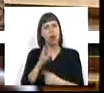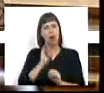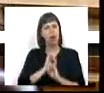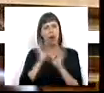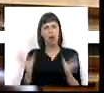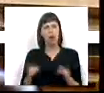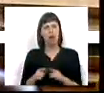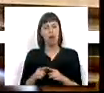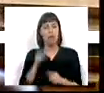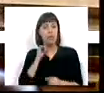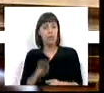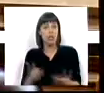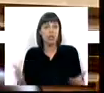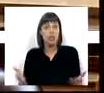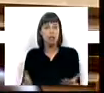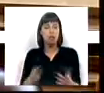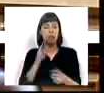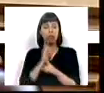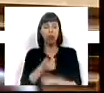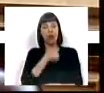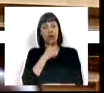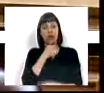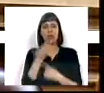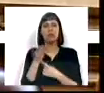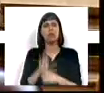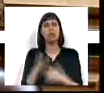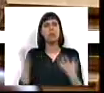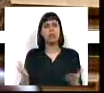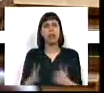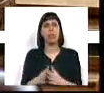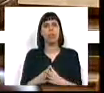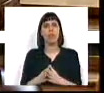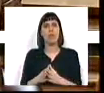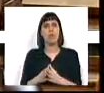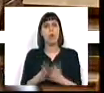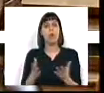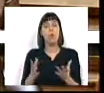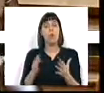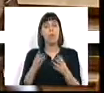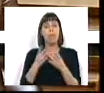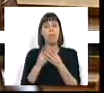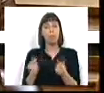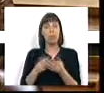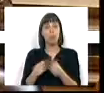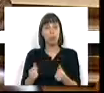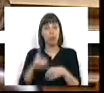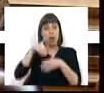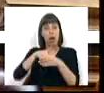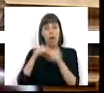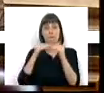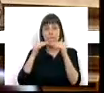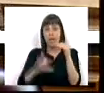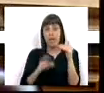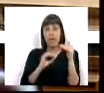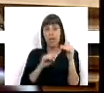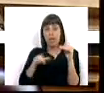demonstrativa desta cedência, quando se determinou, por exemplo, que os produtos que contêm menos